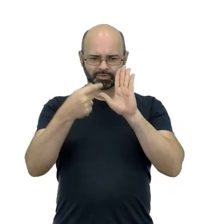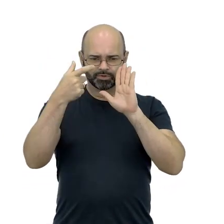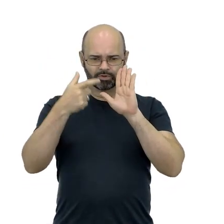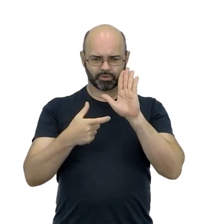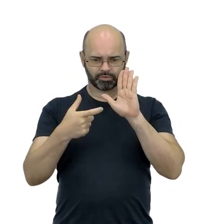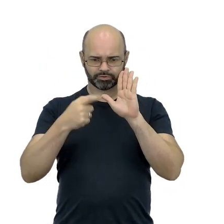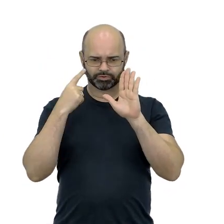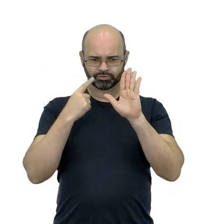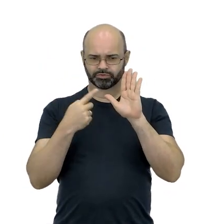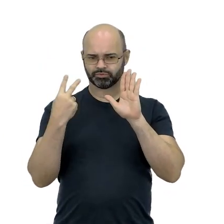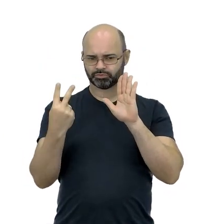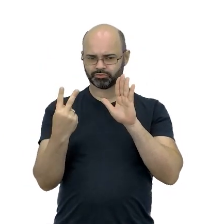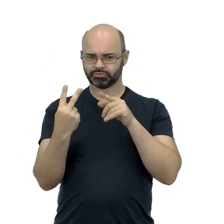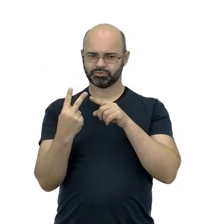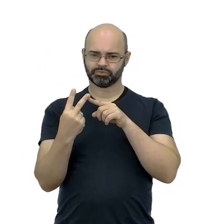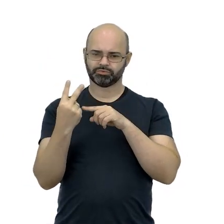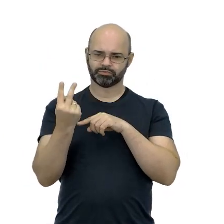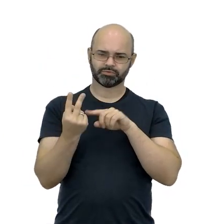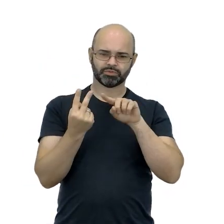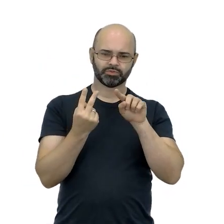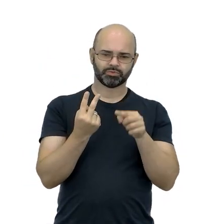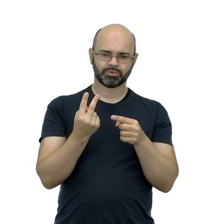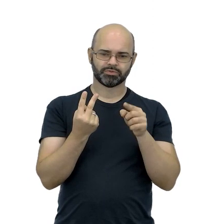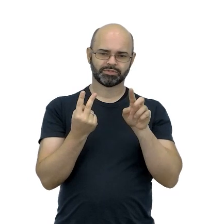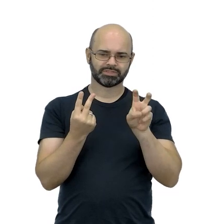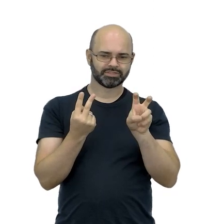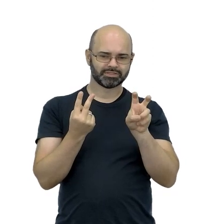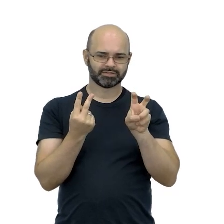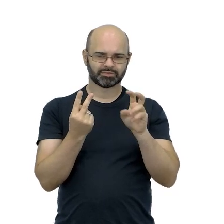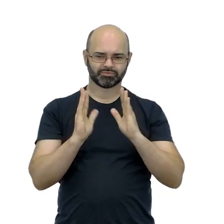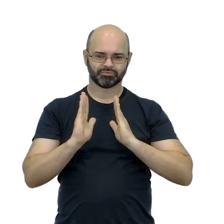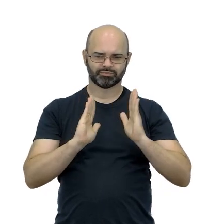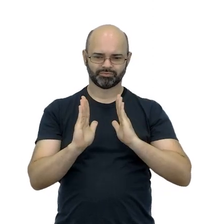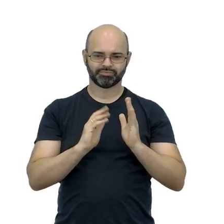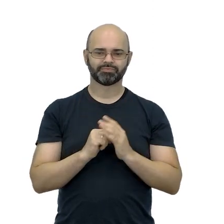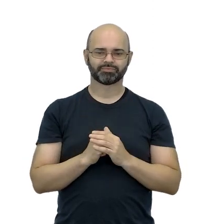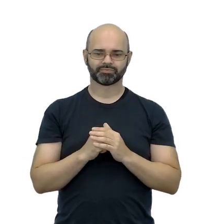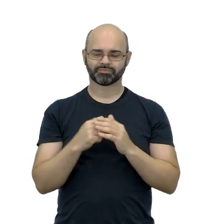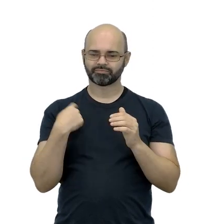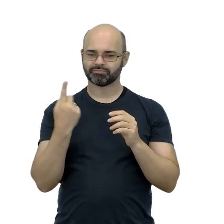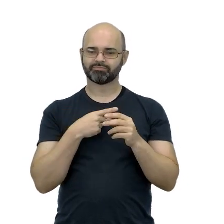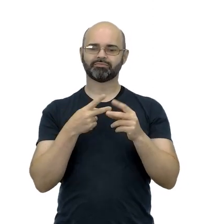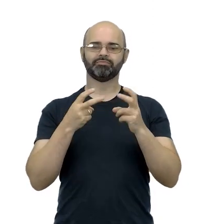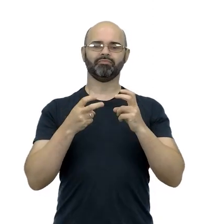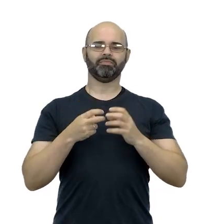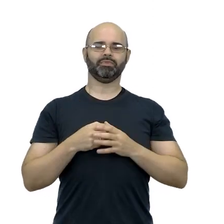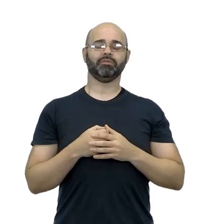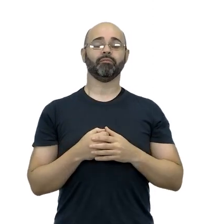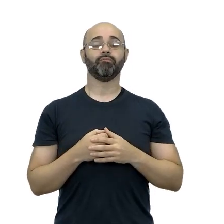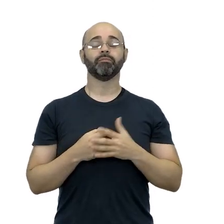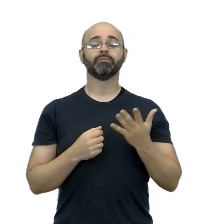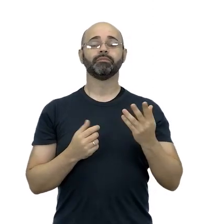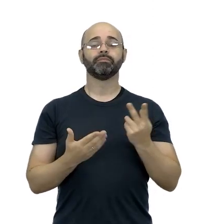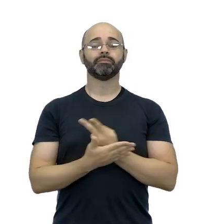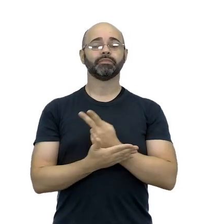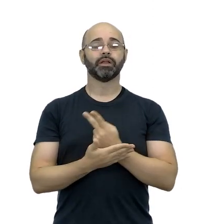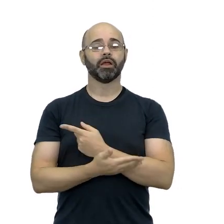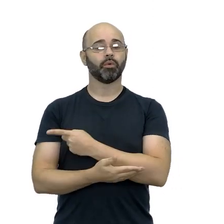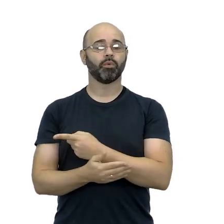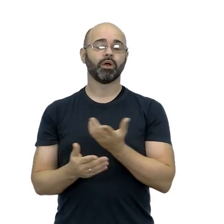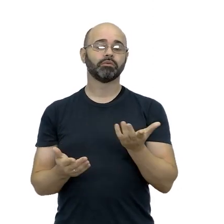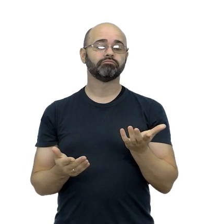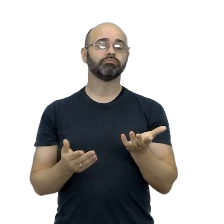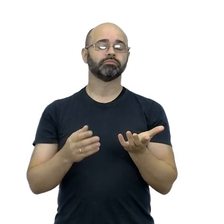quem? Entre 2 e 2,5, para a gente pensar aí no caso, né, para a gente poder observar. Então é dessa forma. Quais são os erros que ele pode